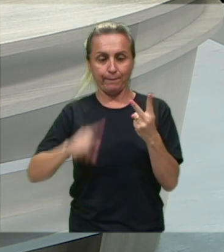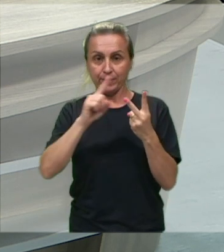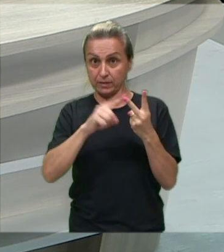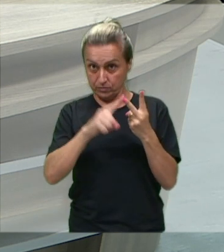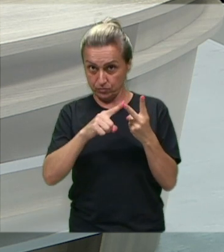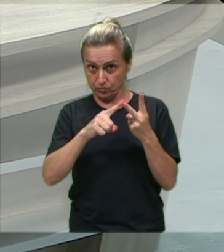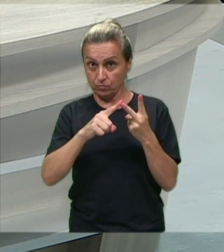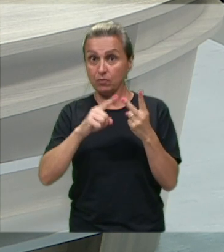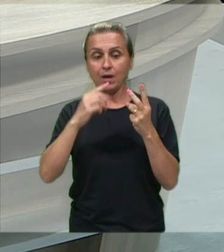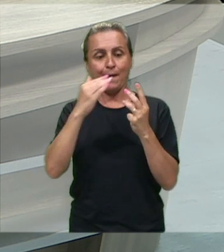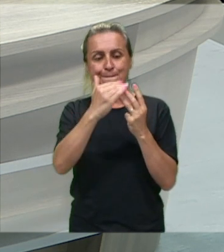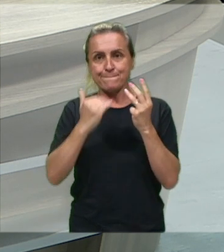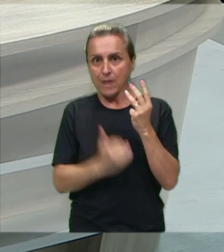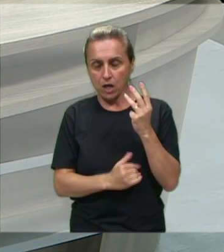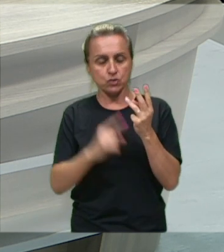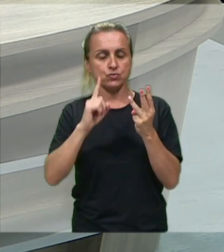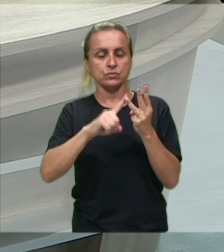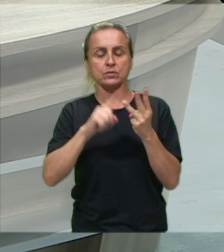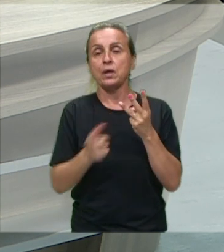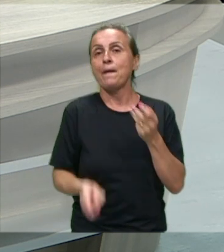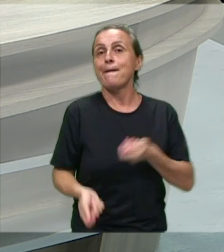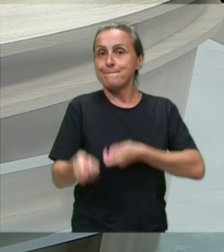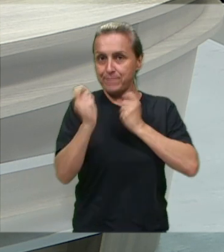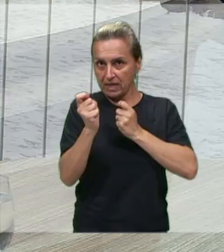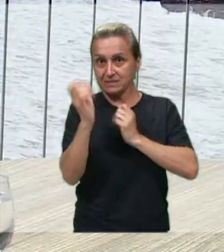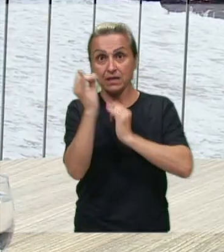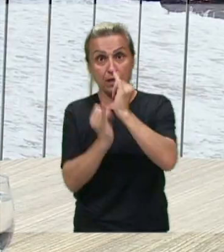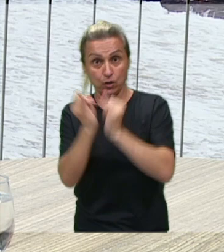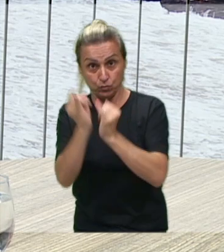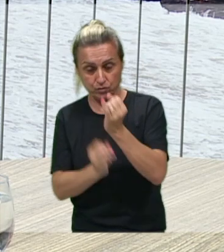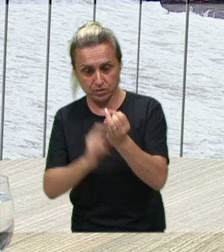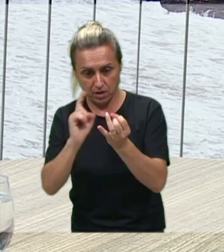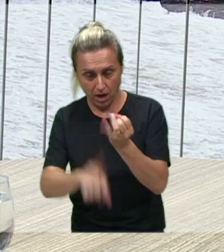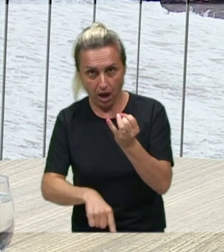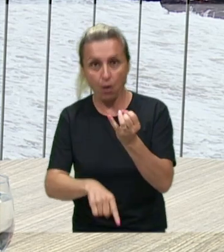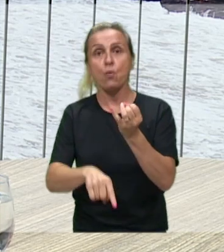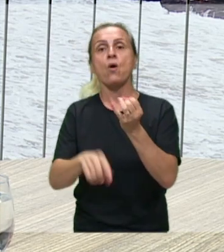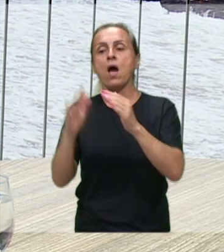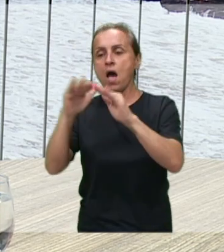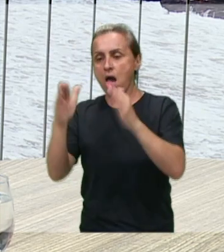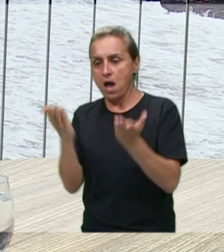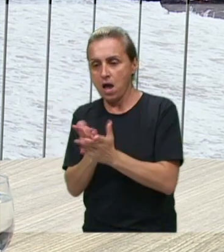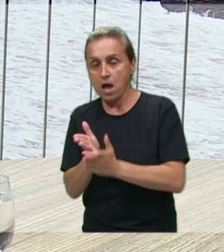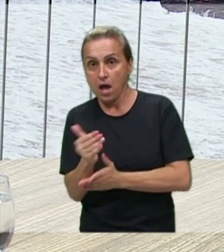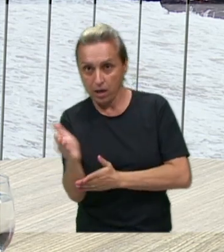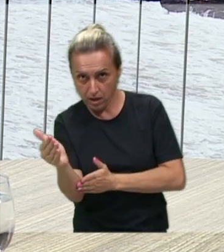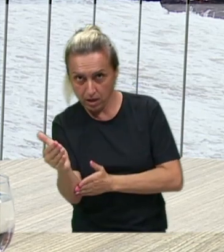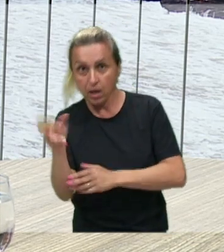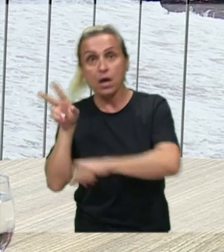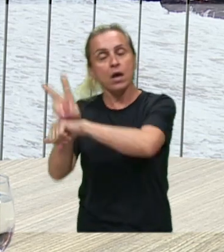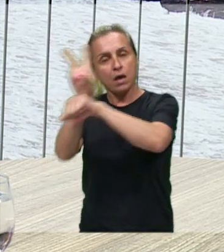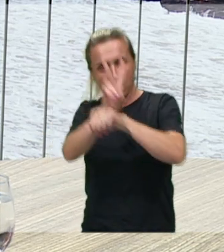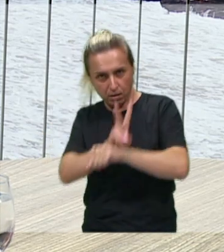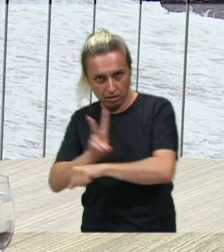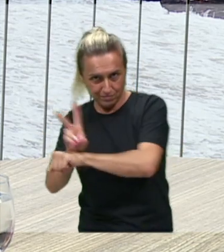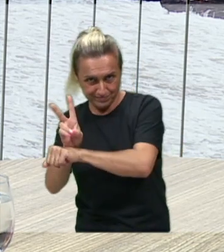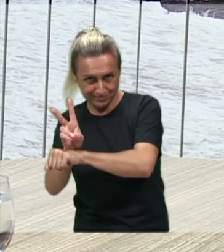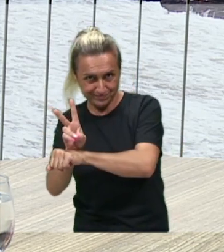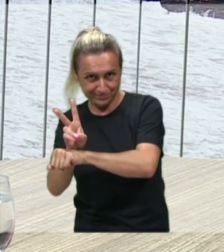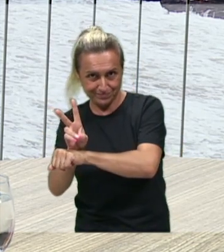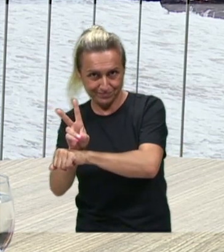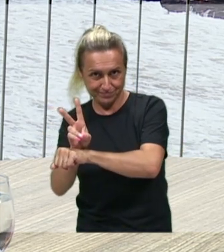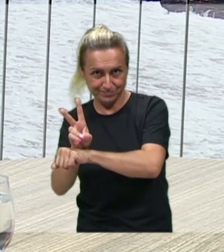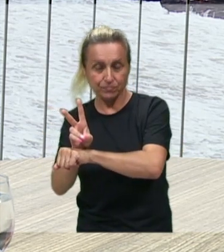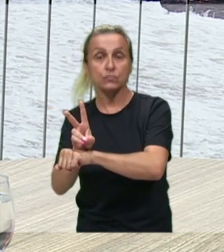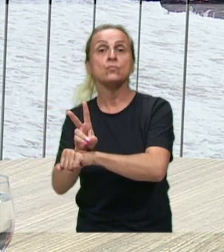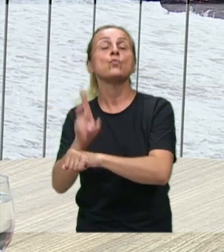pesca industrial, artesanal, industrial, aquicultura e monitoramento. Ou seja, o que